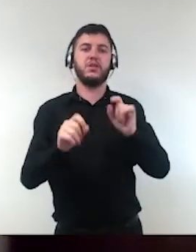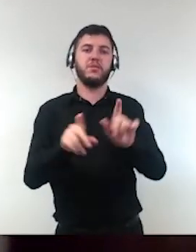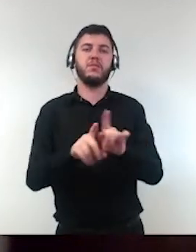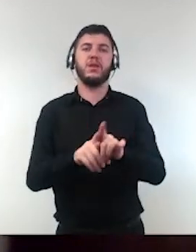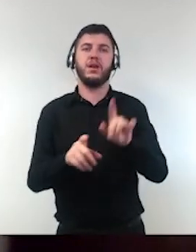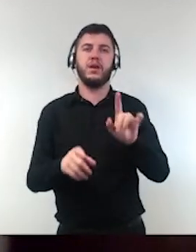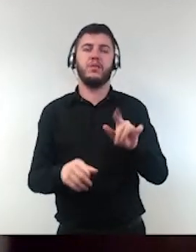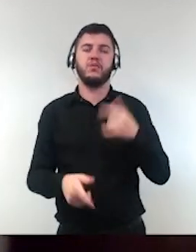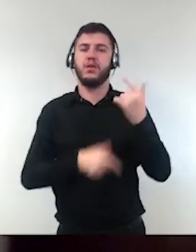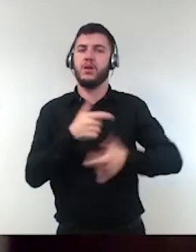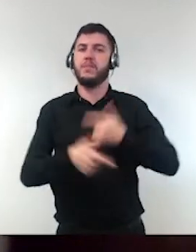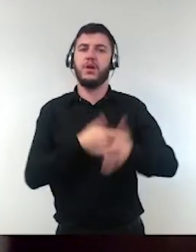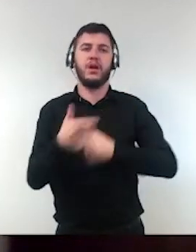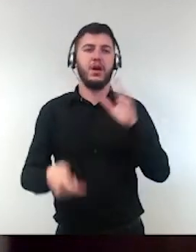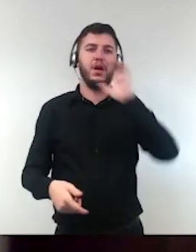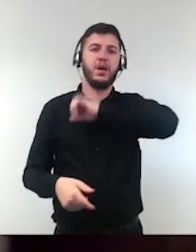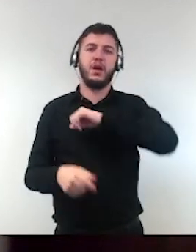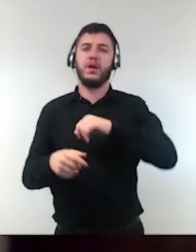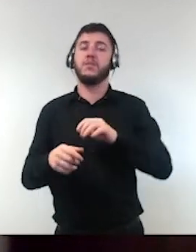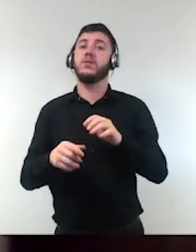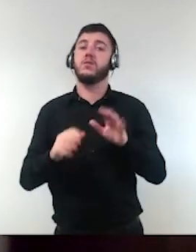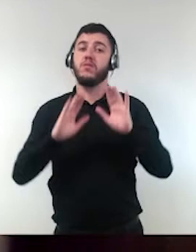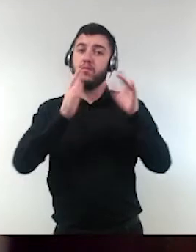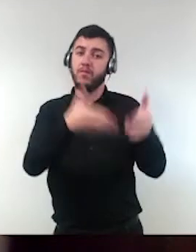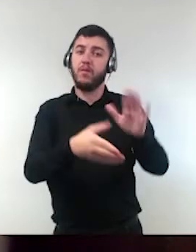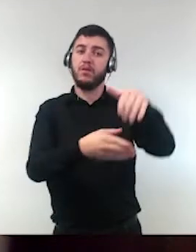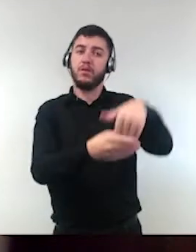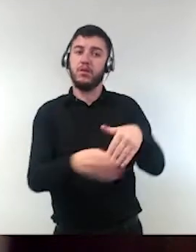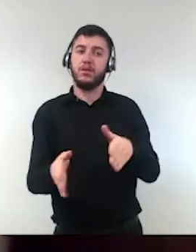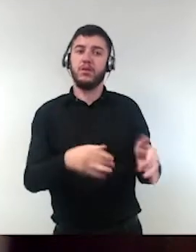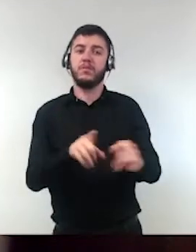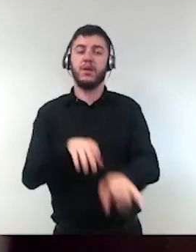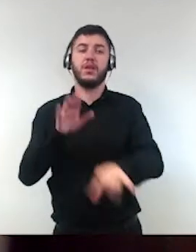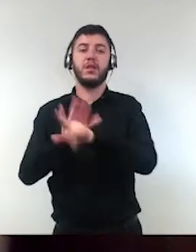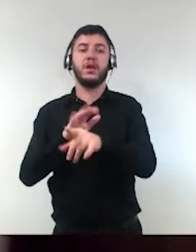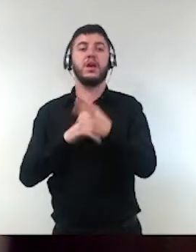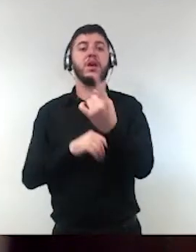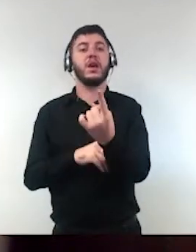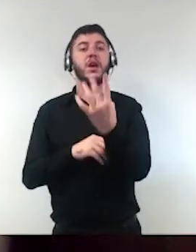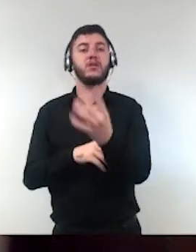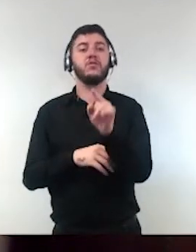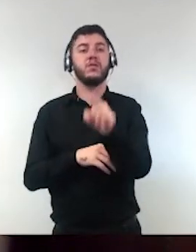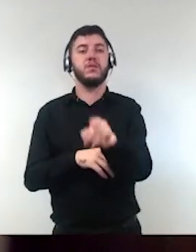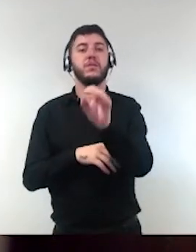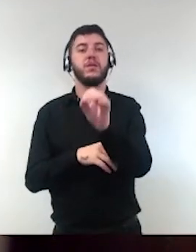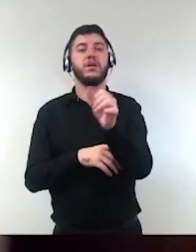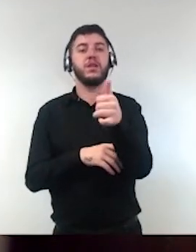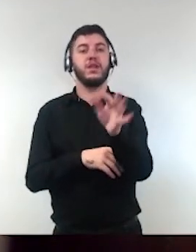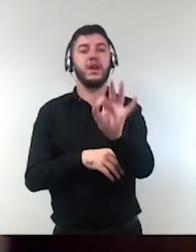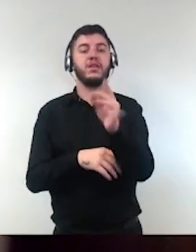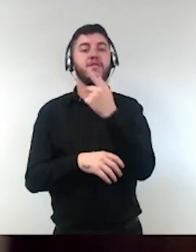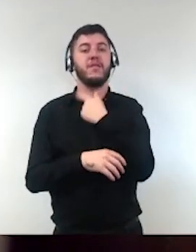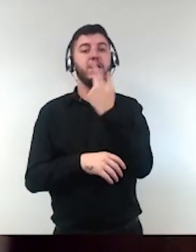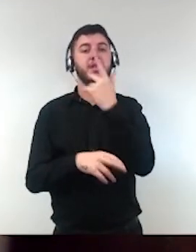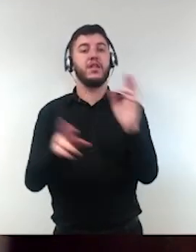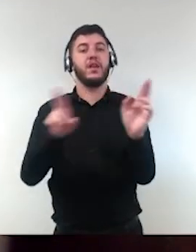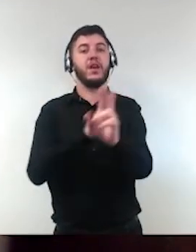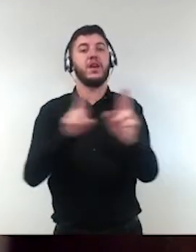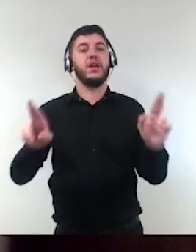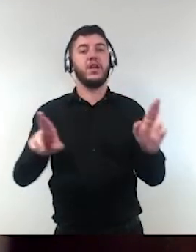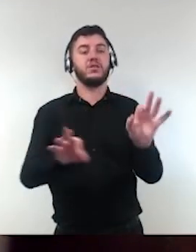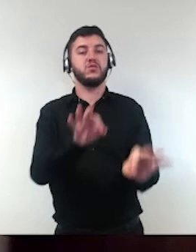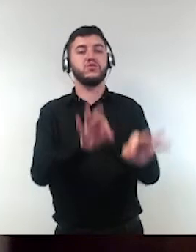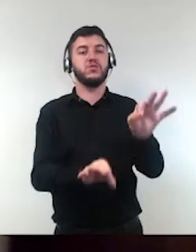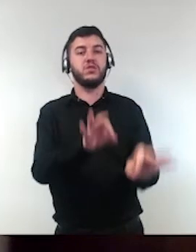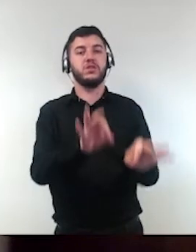nessa resposta. A Lei 14.010, que trata das relações jurídicas privadas, que também foi um diploma muito